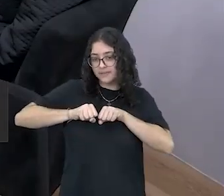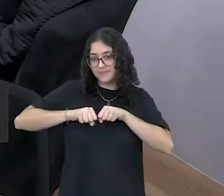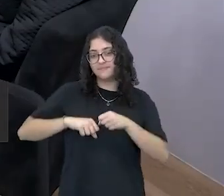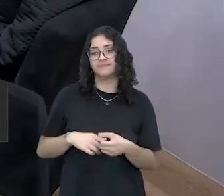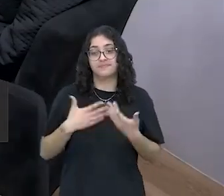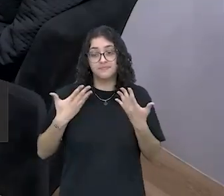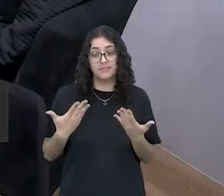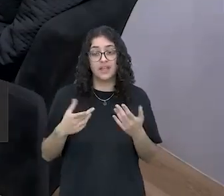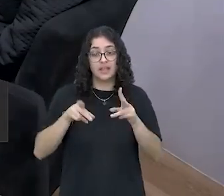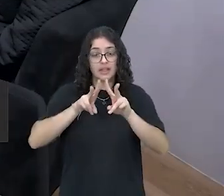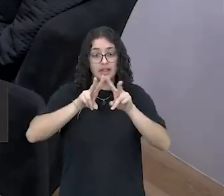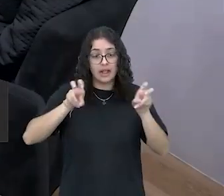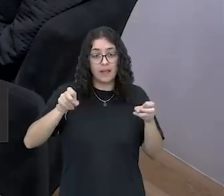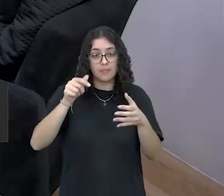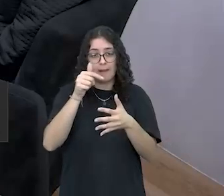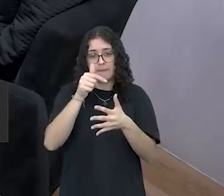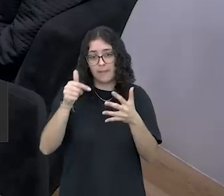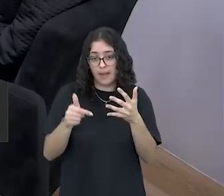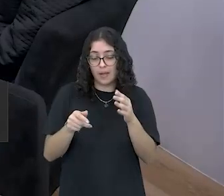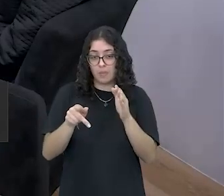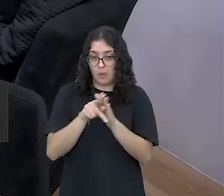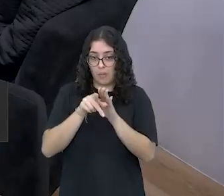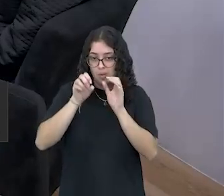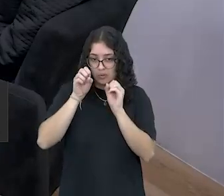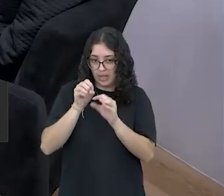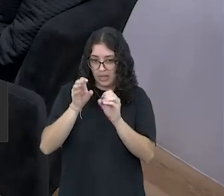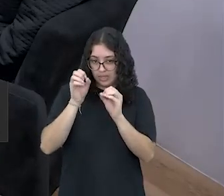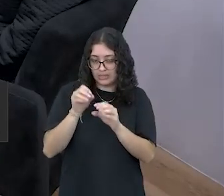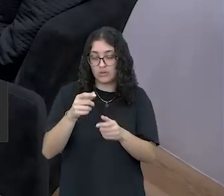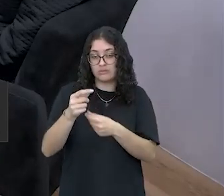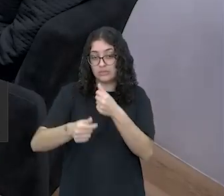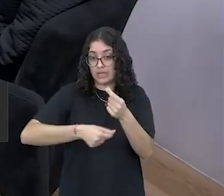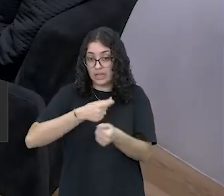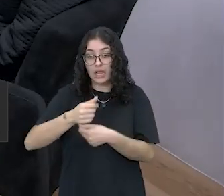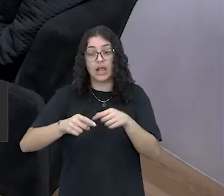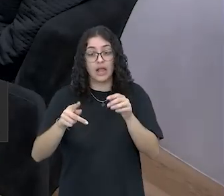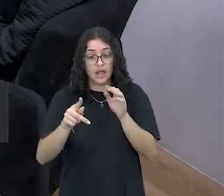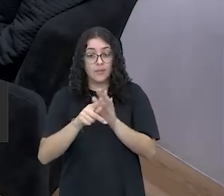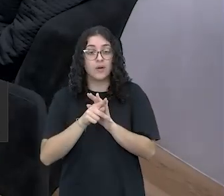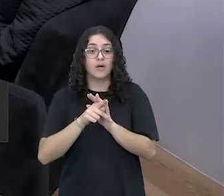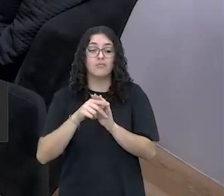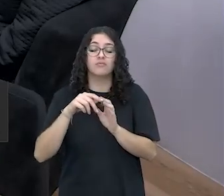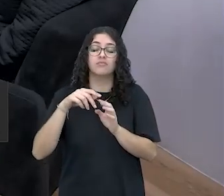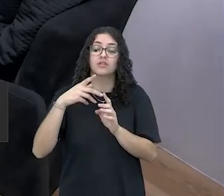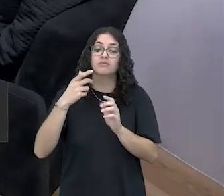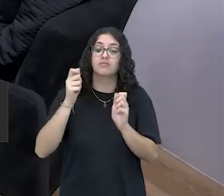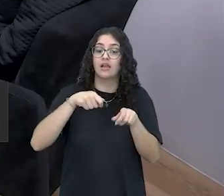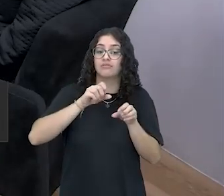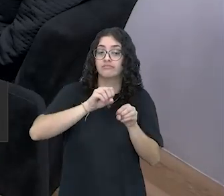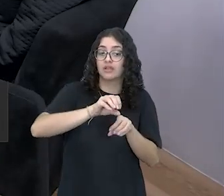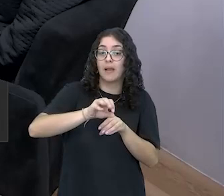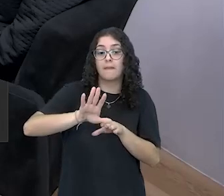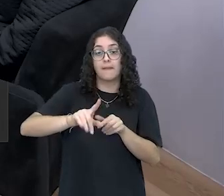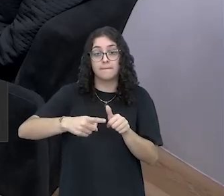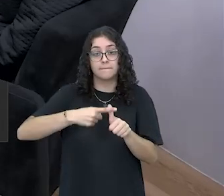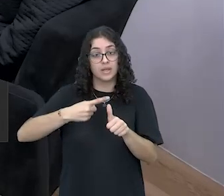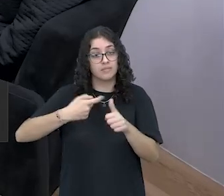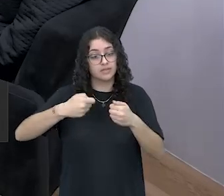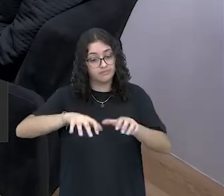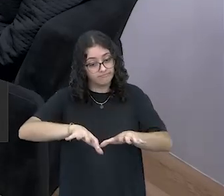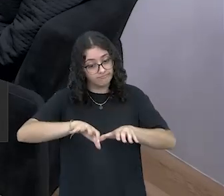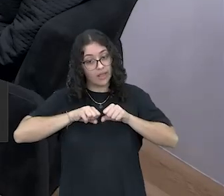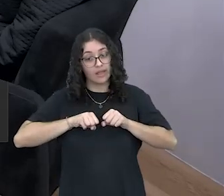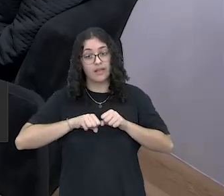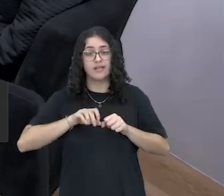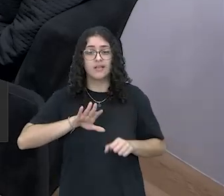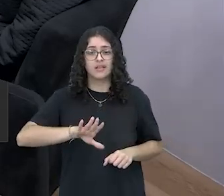os temas transversais de educação financeira fazem parte da formação integral, mas o aluno precisa primeiramente se apropriar. A gente não